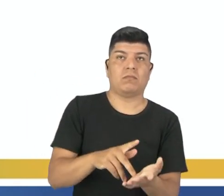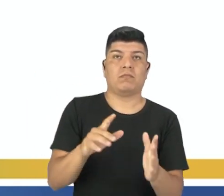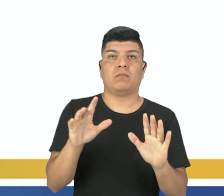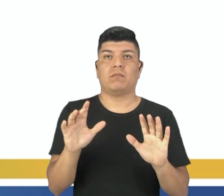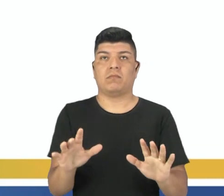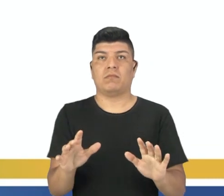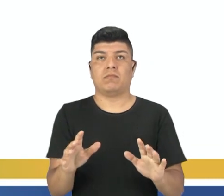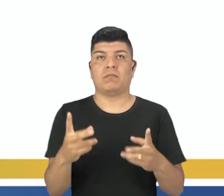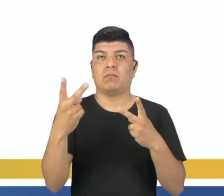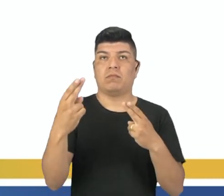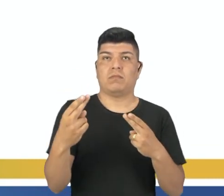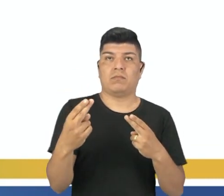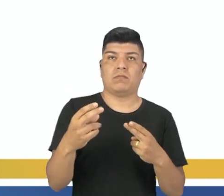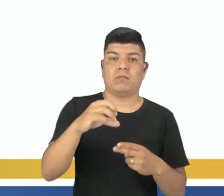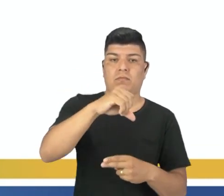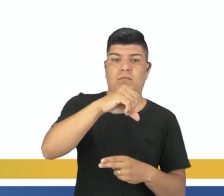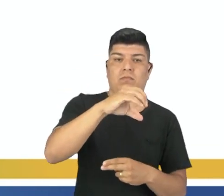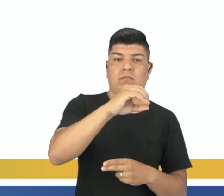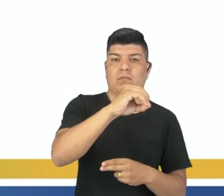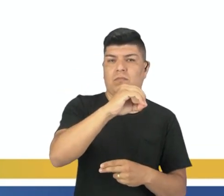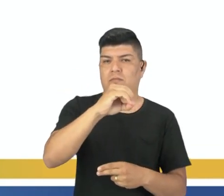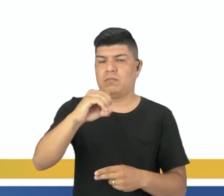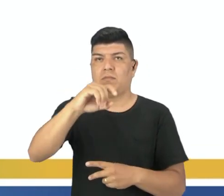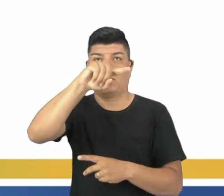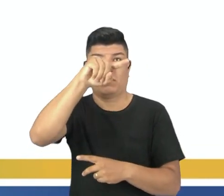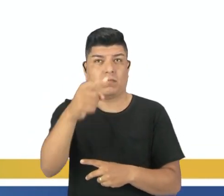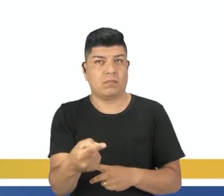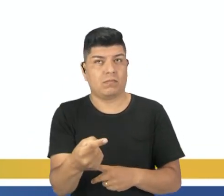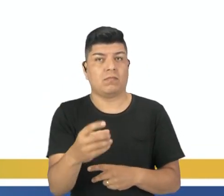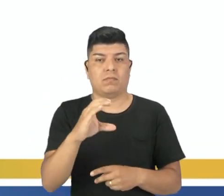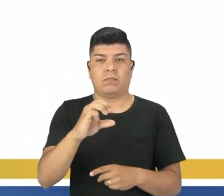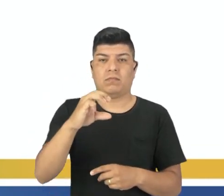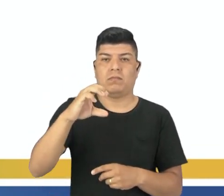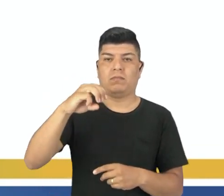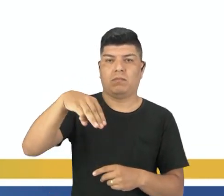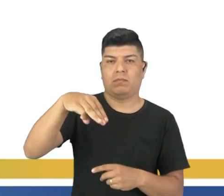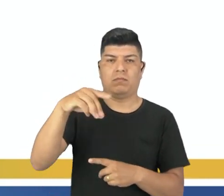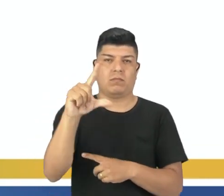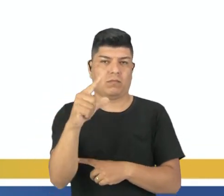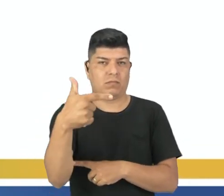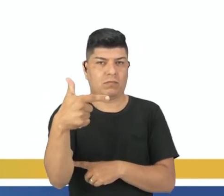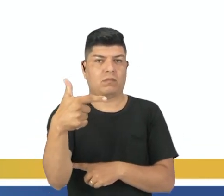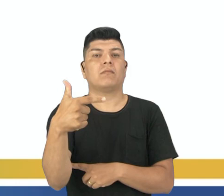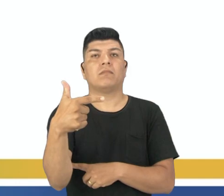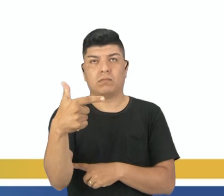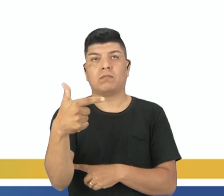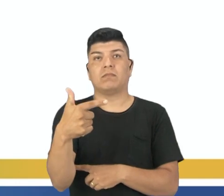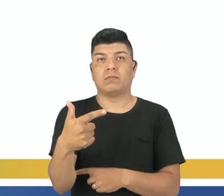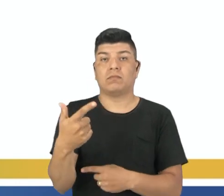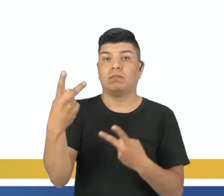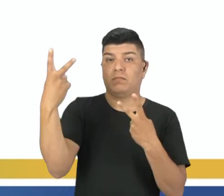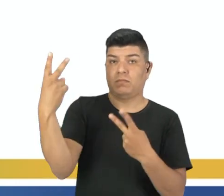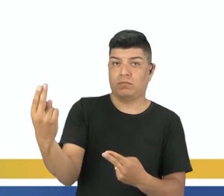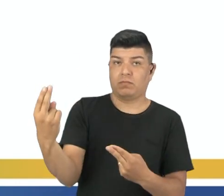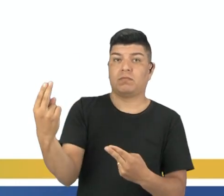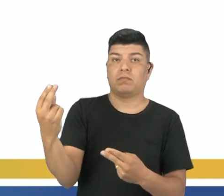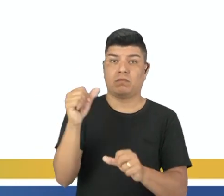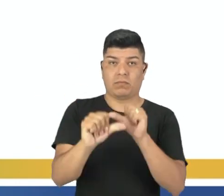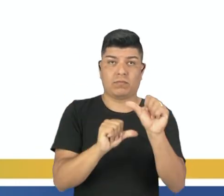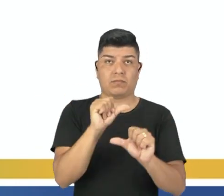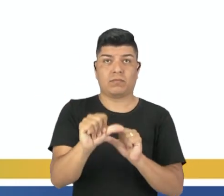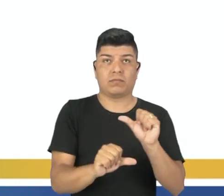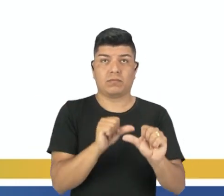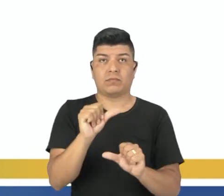então isso vai ser igual a 900 mil centímetros quadrados então em metros quadrados essa mesma área né fazendo a